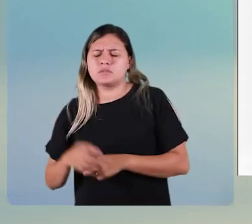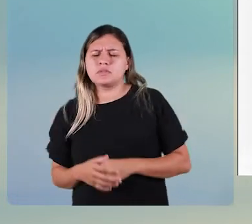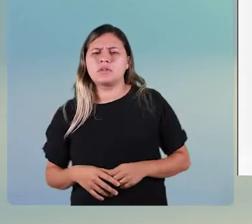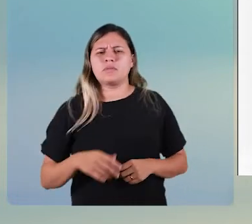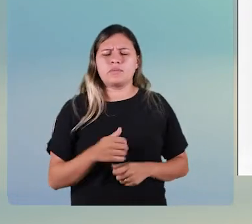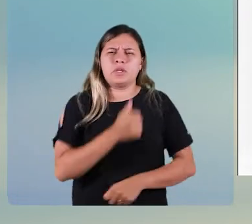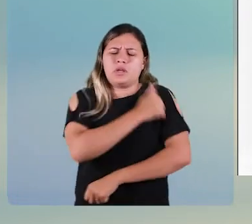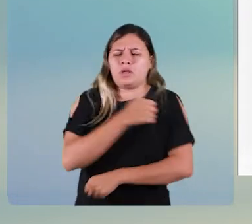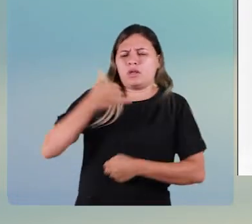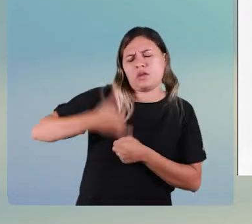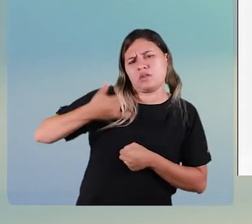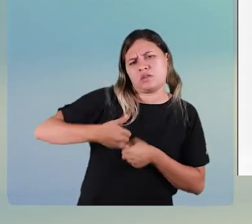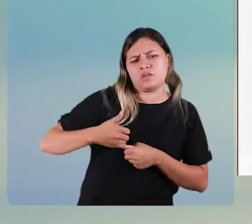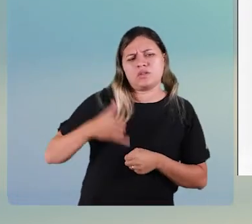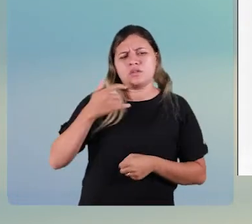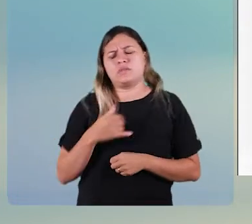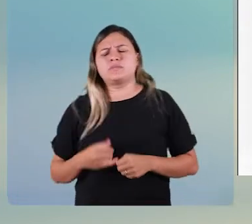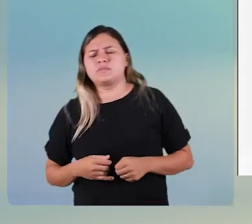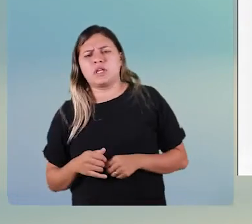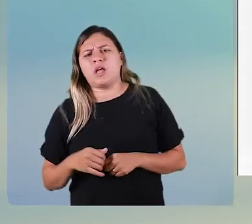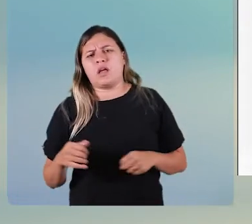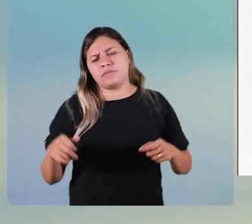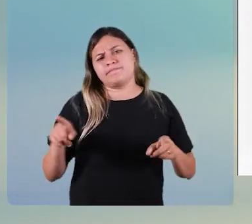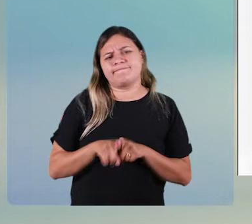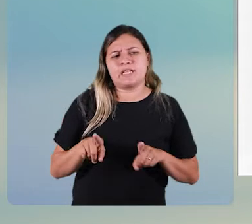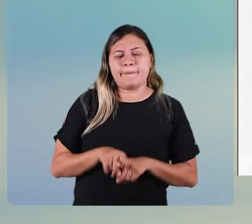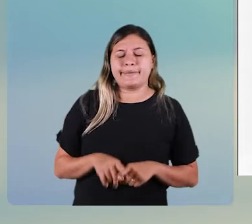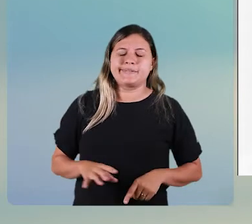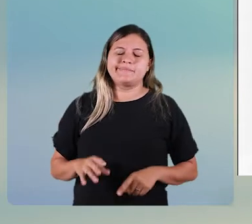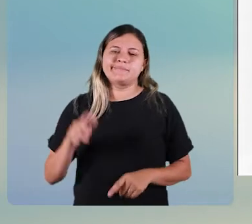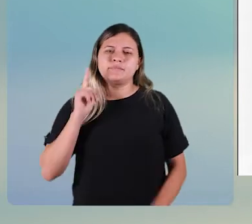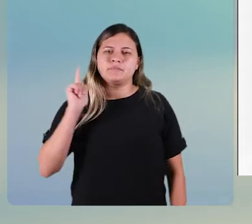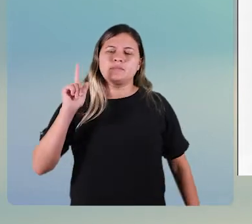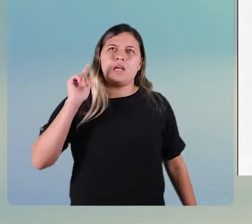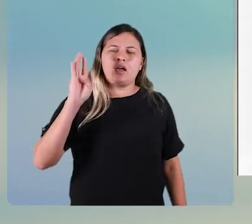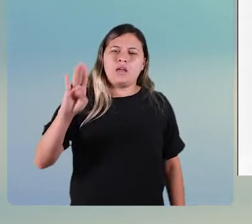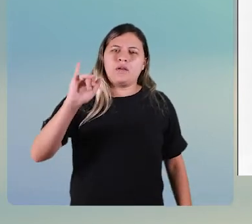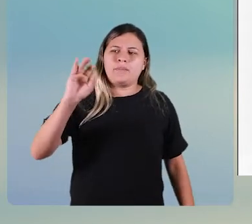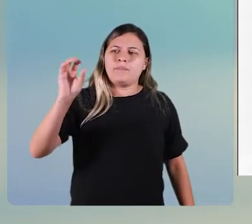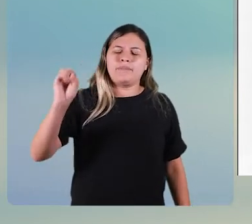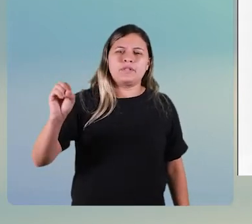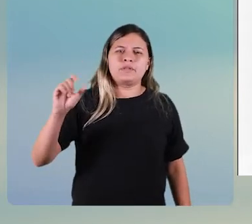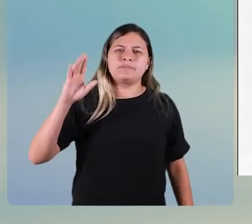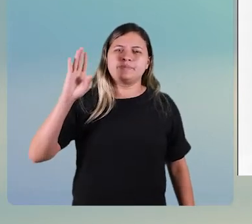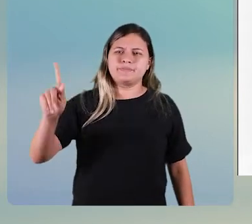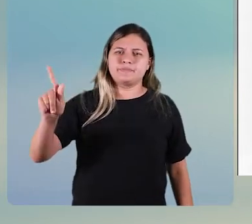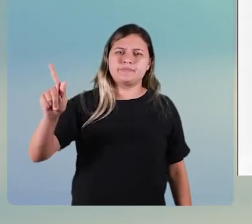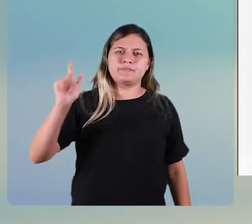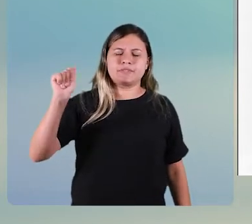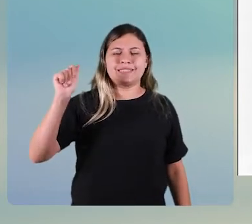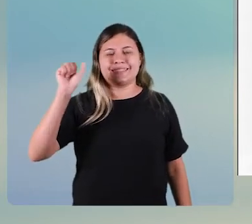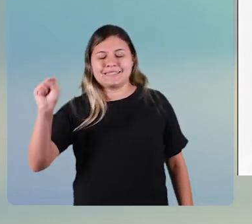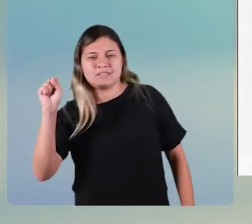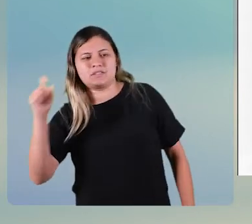do etanol e do biodiesel, mas também nós temos o biogás, né? Imagine aí que aquele problema que nós falamos, né,